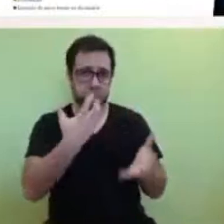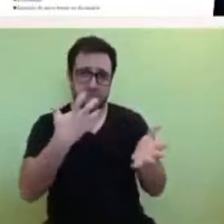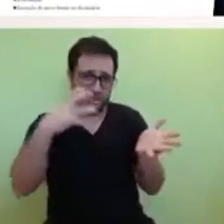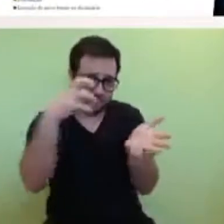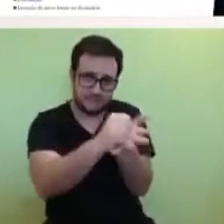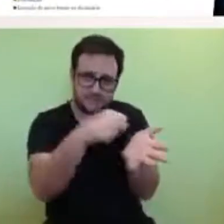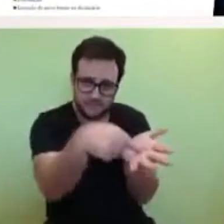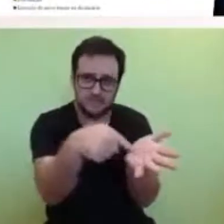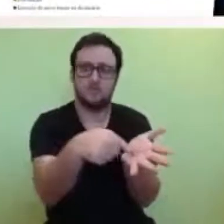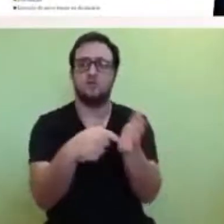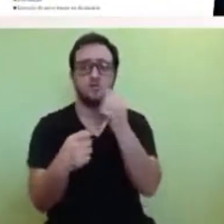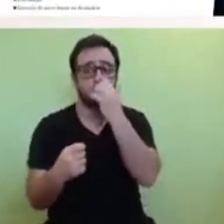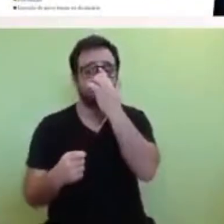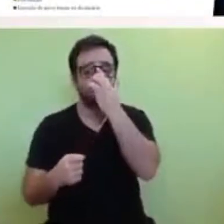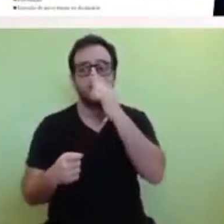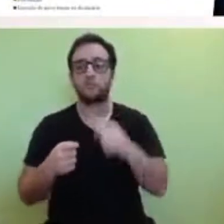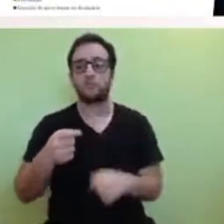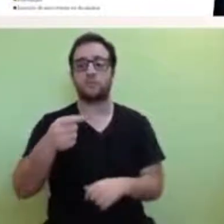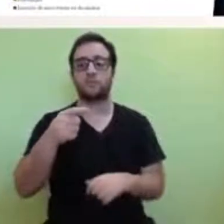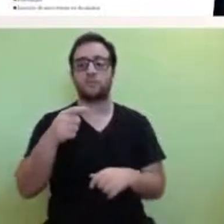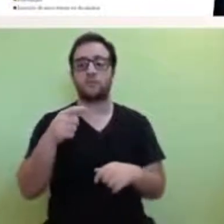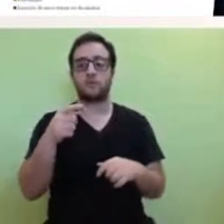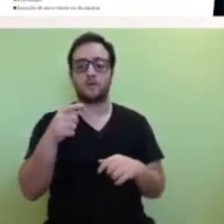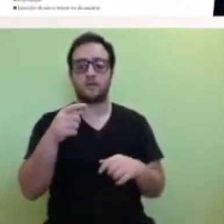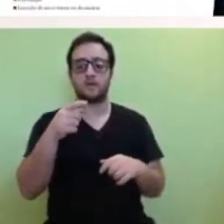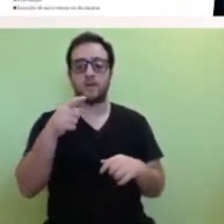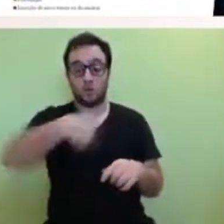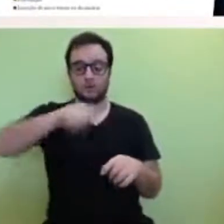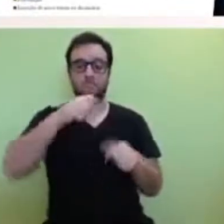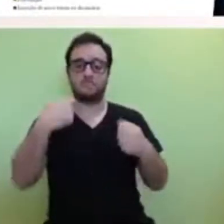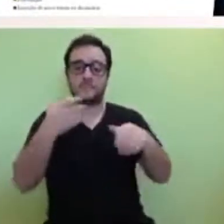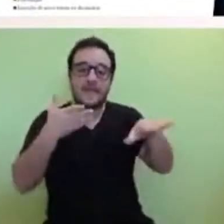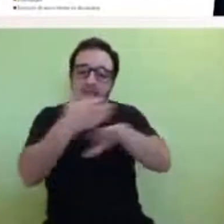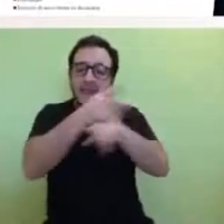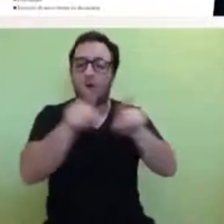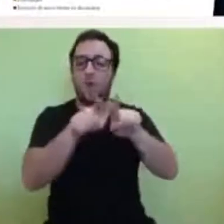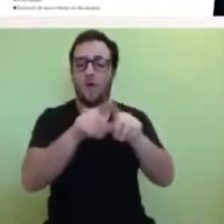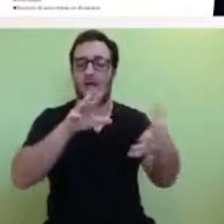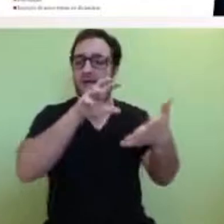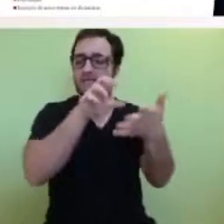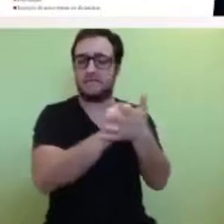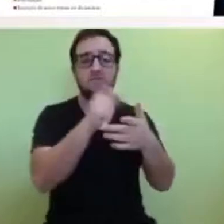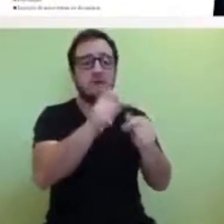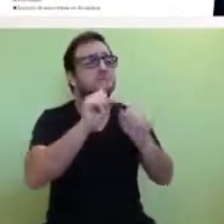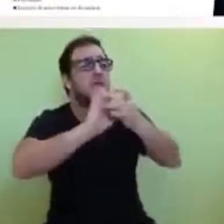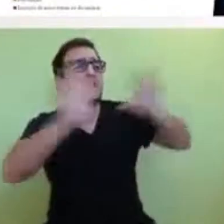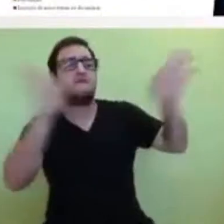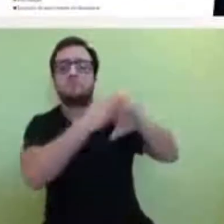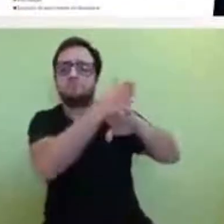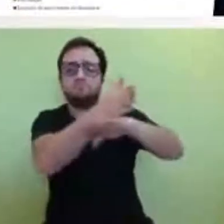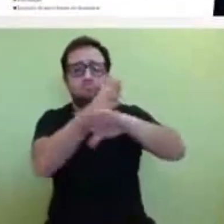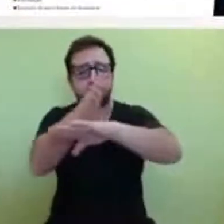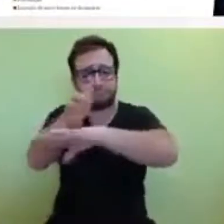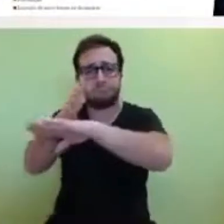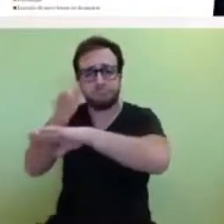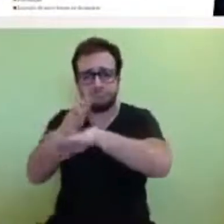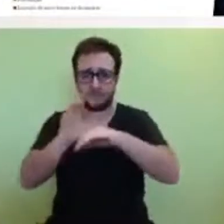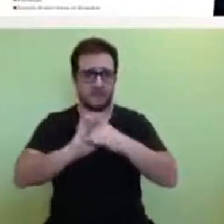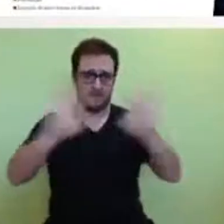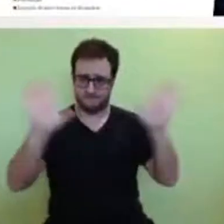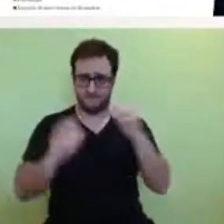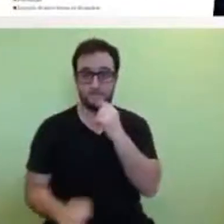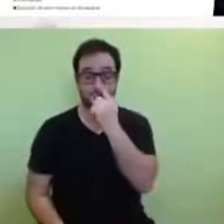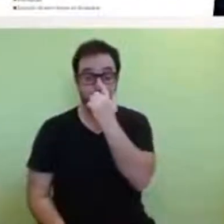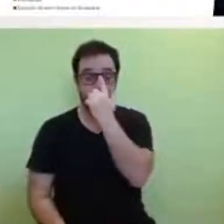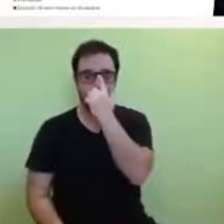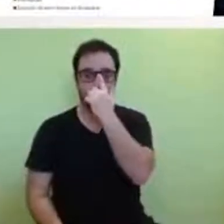registrar. Então, quando eu procuro uma palavra, ele vai me dar todos os registros que foram feitos para aquela palavra,